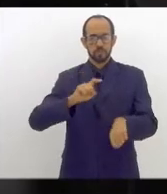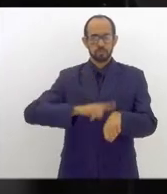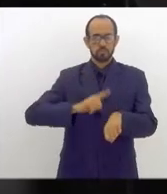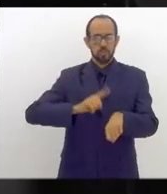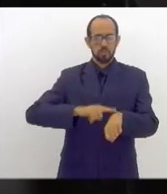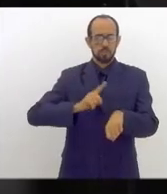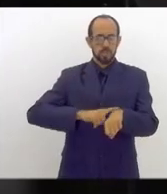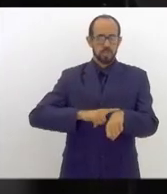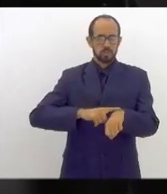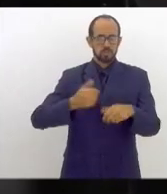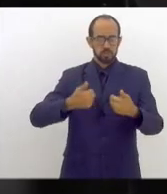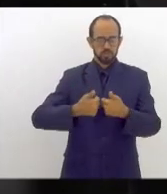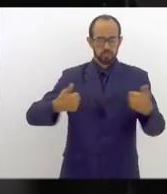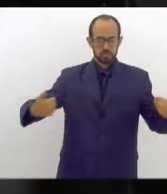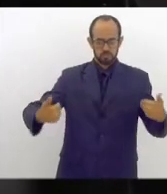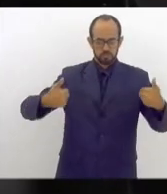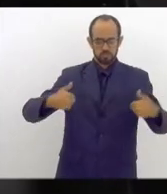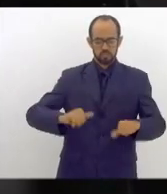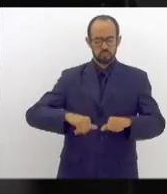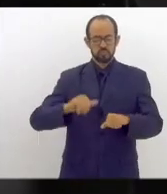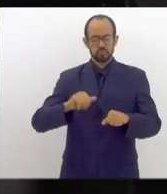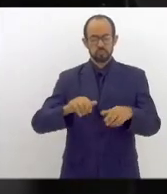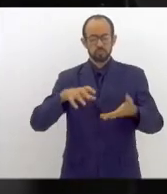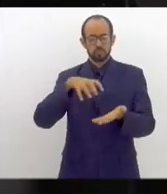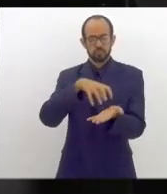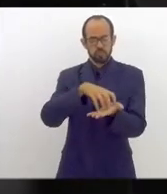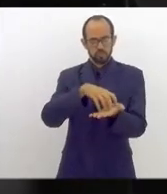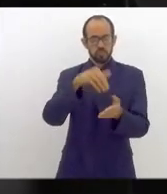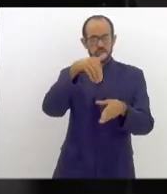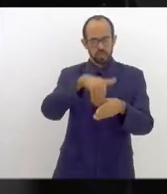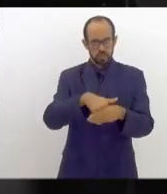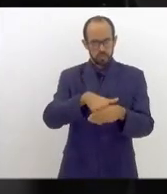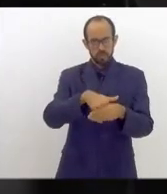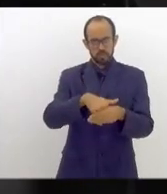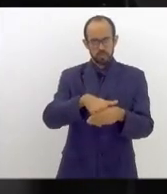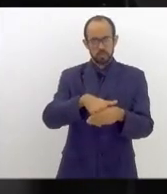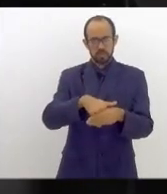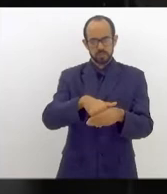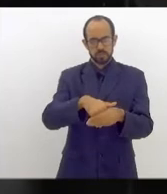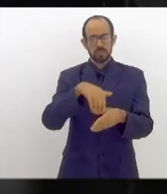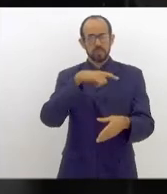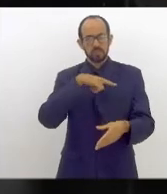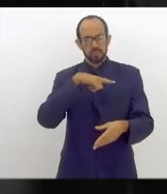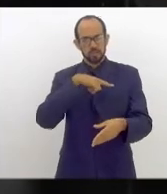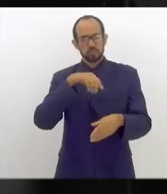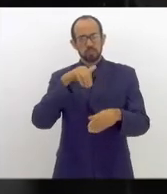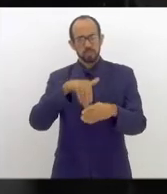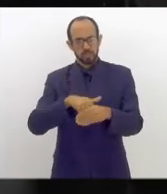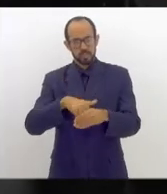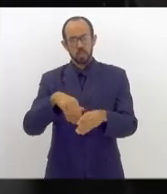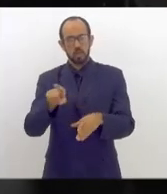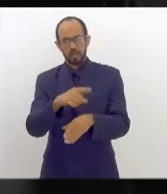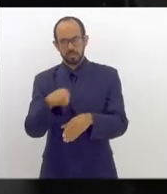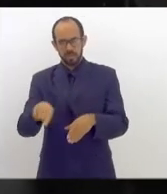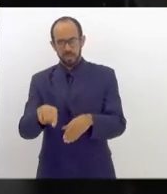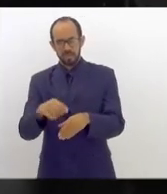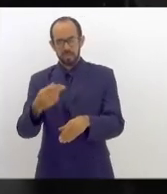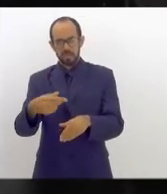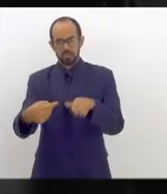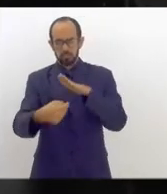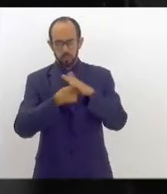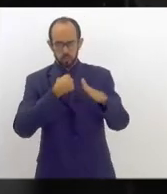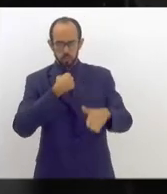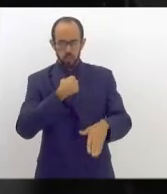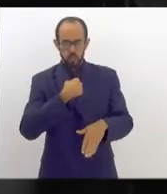desmembramento das juntas eleitorais era havia uma eleição que tinha sido anulada ele pergunta a mim